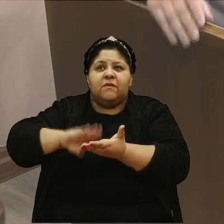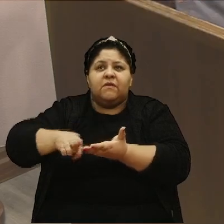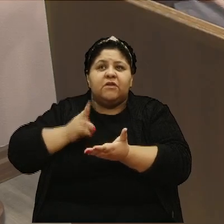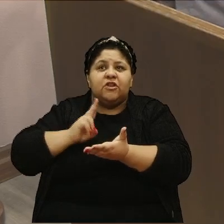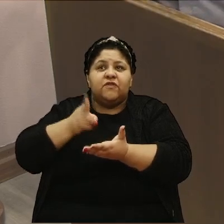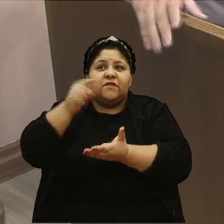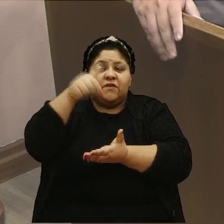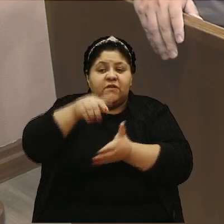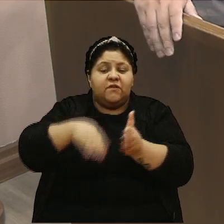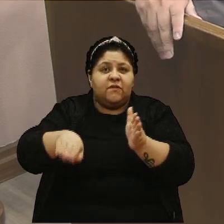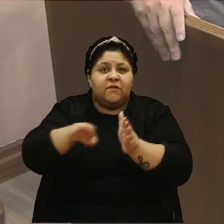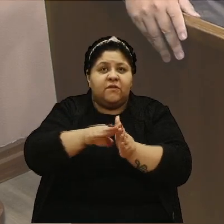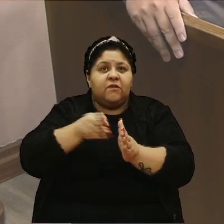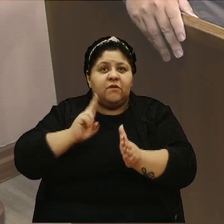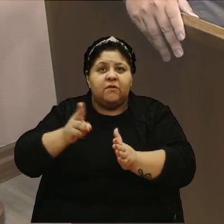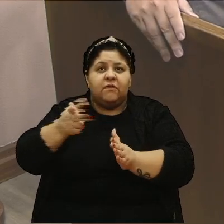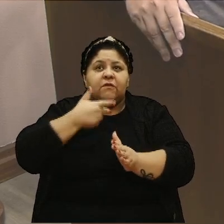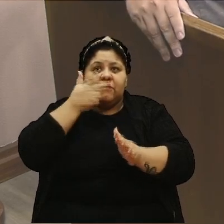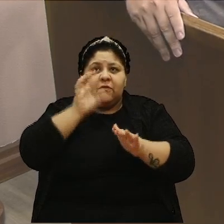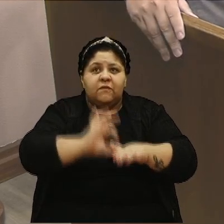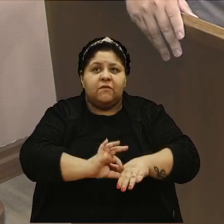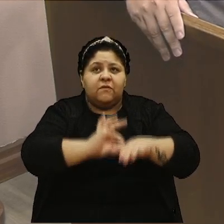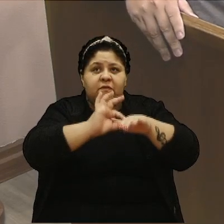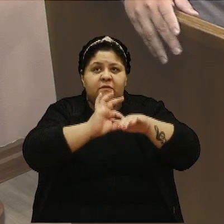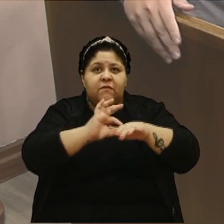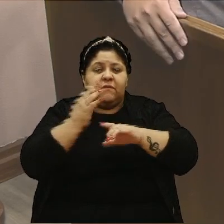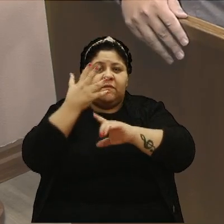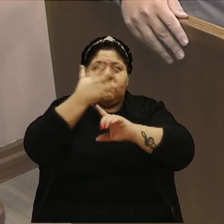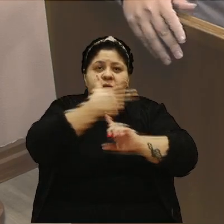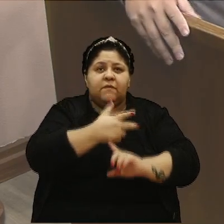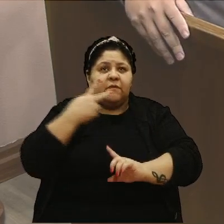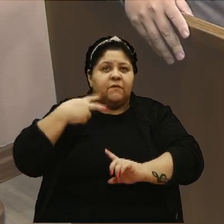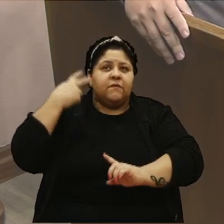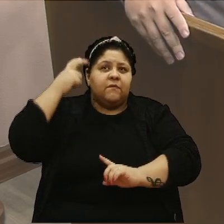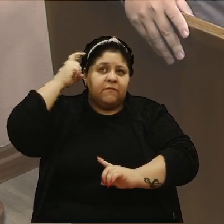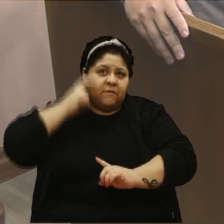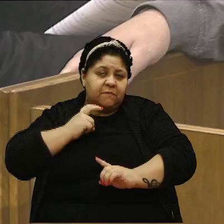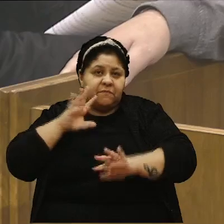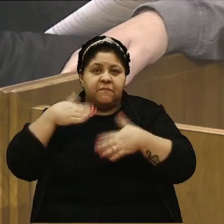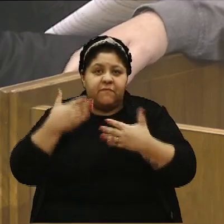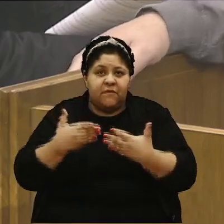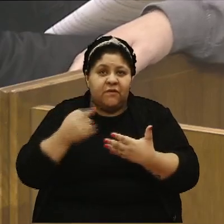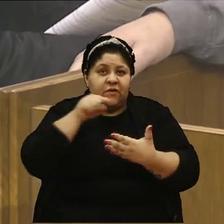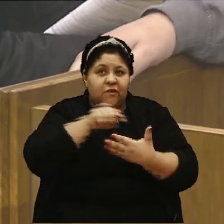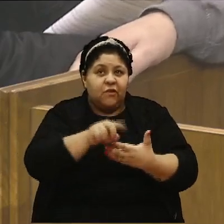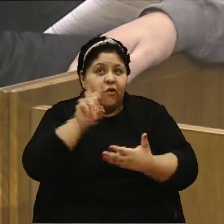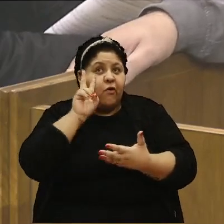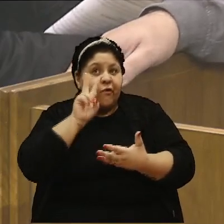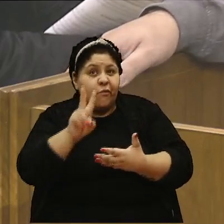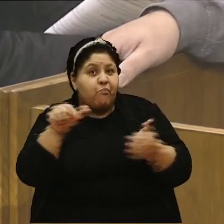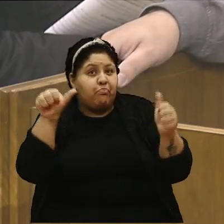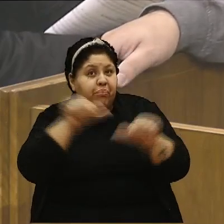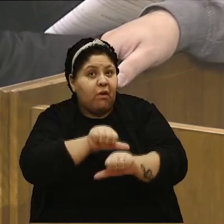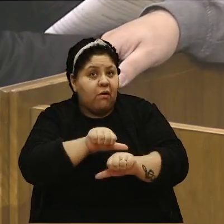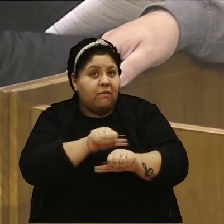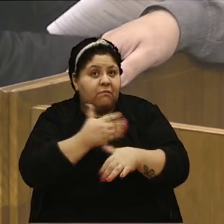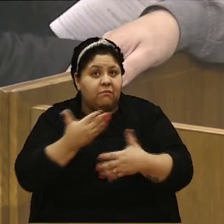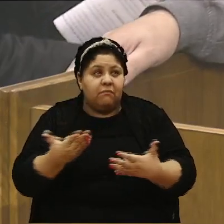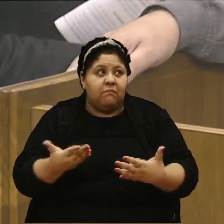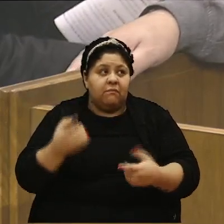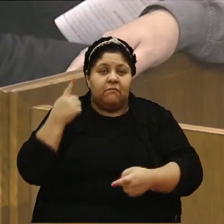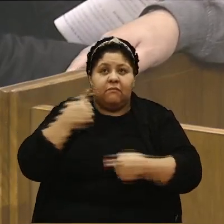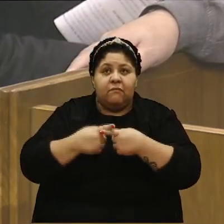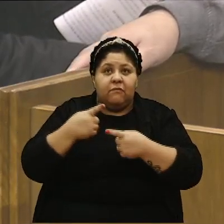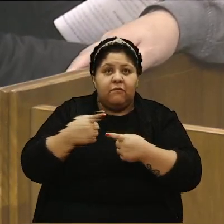aqui... Segue em declaração de líder se a senhora tivesse da bancada do Republicanos, vereador Daniel Santos. Então, se a senhora assistiu, pior ainda. Porque